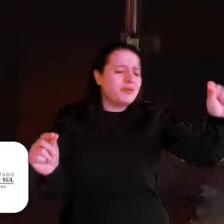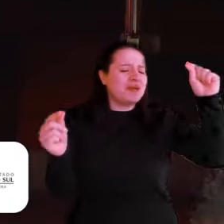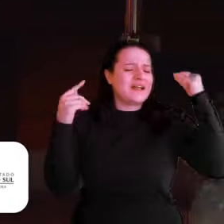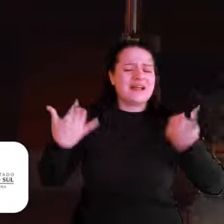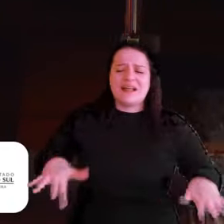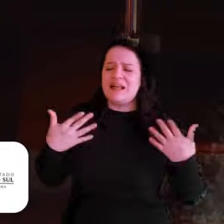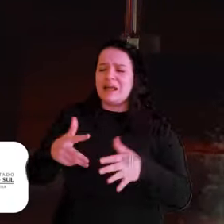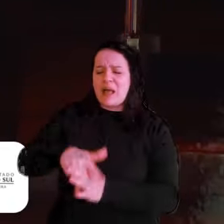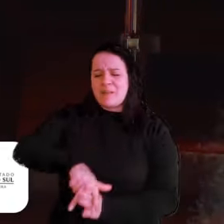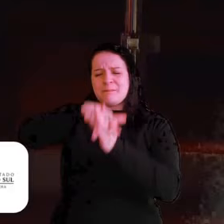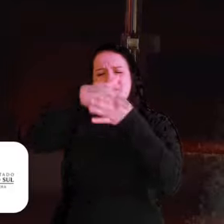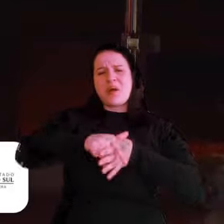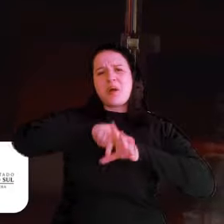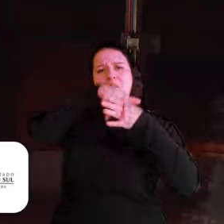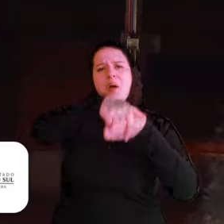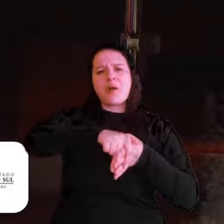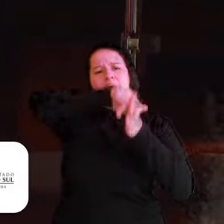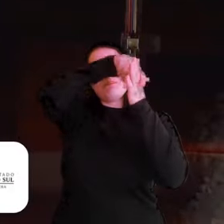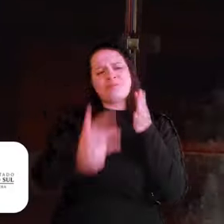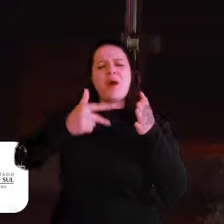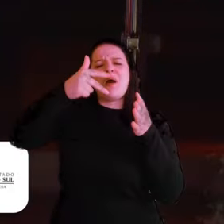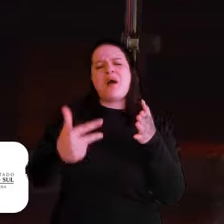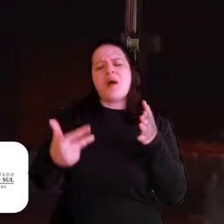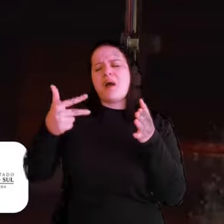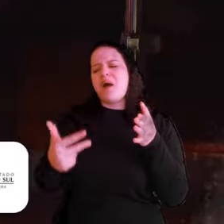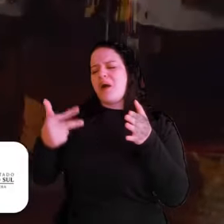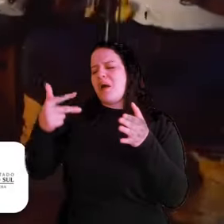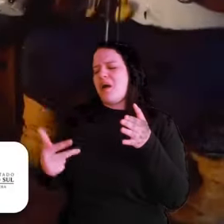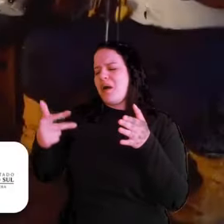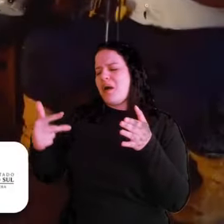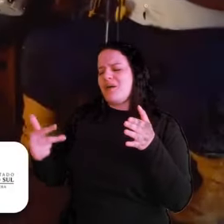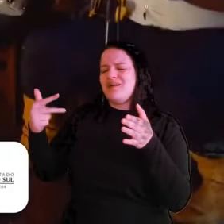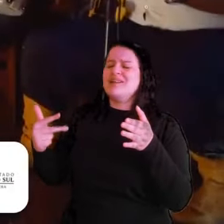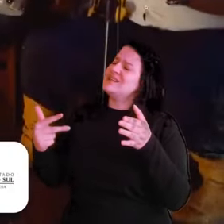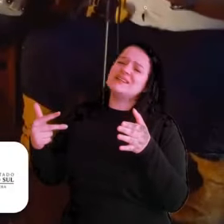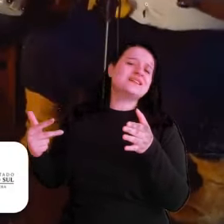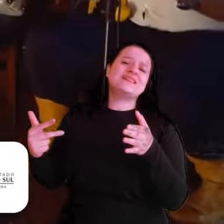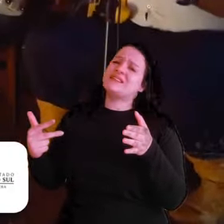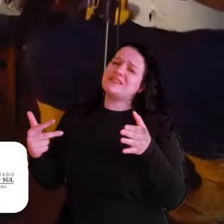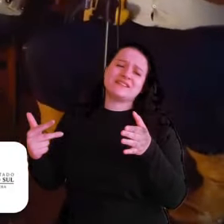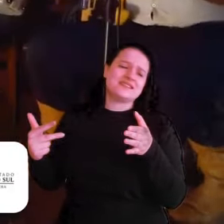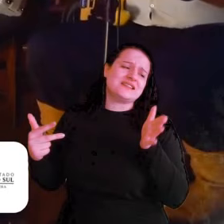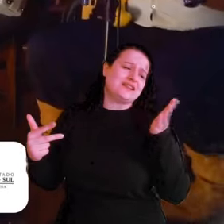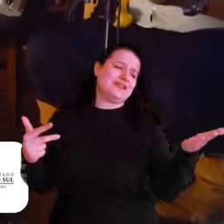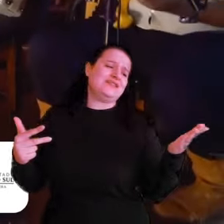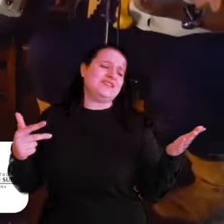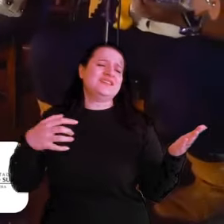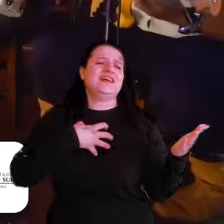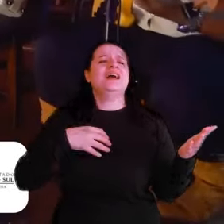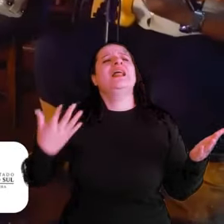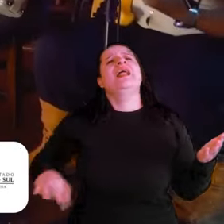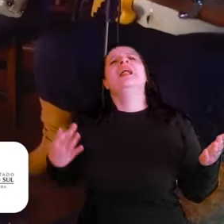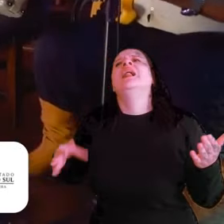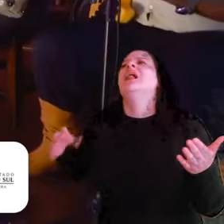igual a ela e com o pinote me derrubou. Oh, oh, oh, Adriano,